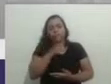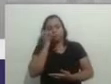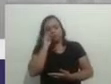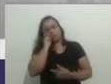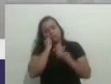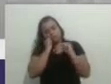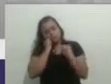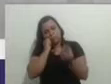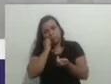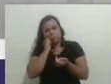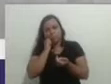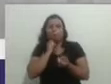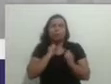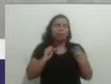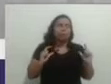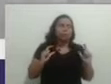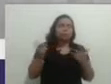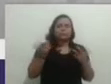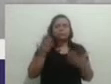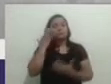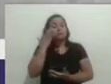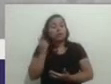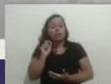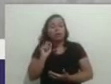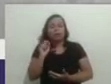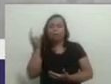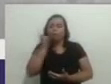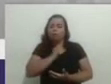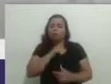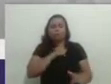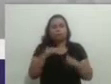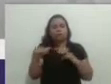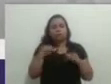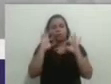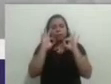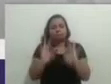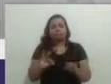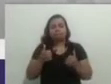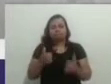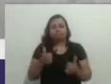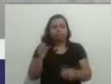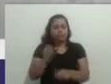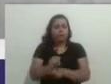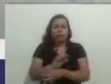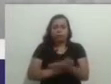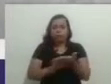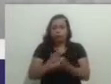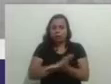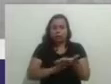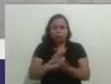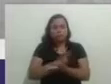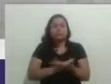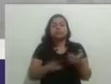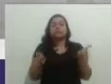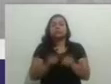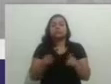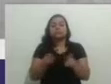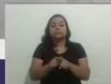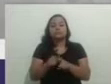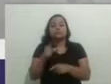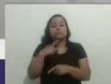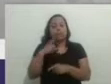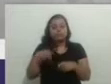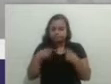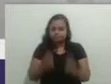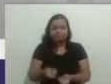acordar mas saber que você realizou um trabalho que você não ficou parado que você realmente tentou algo né